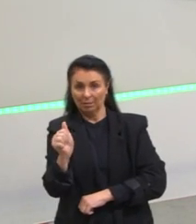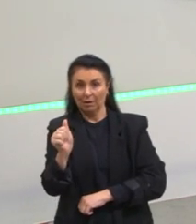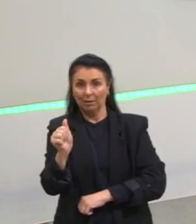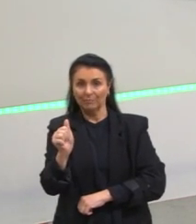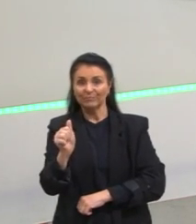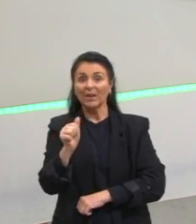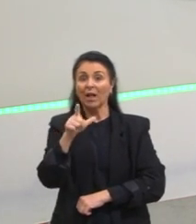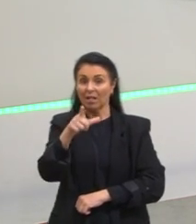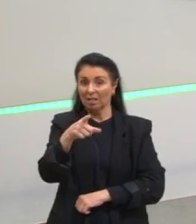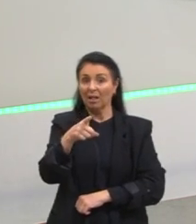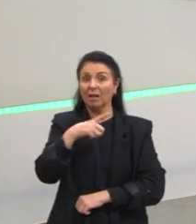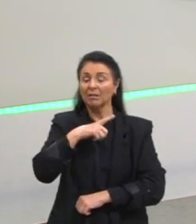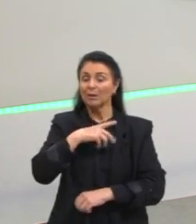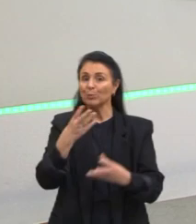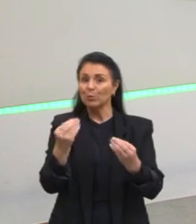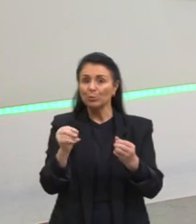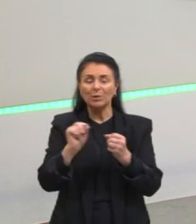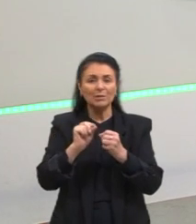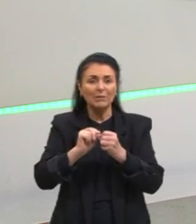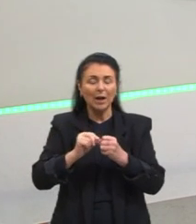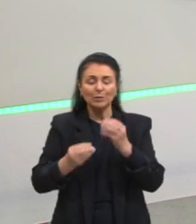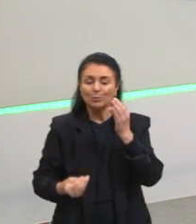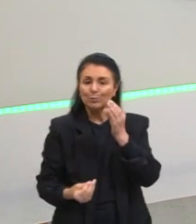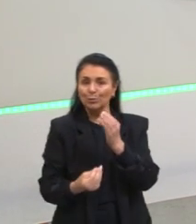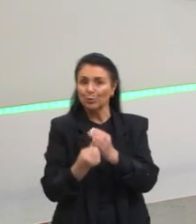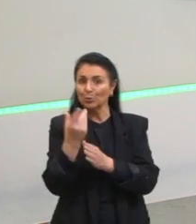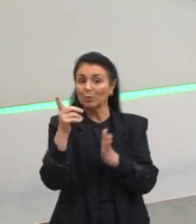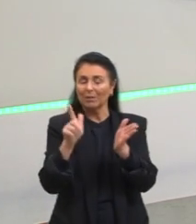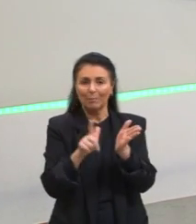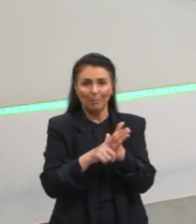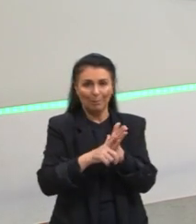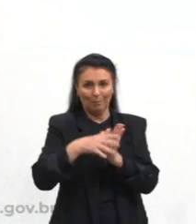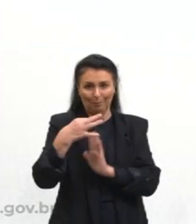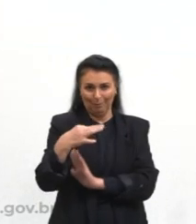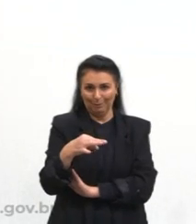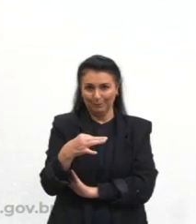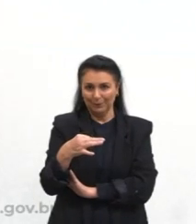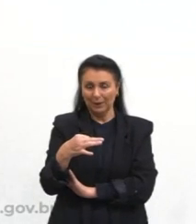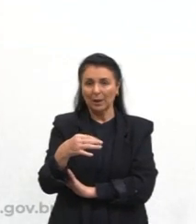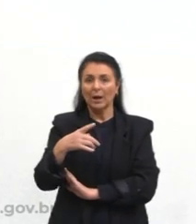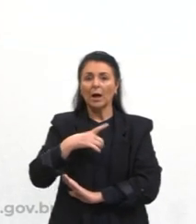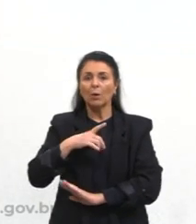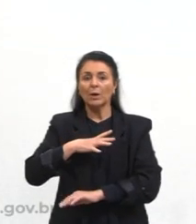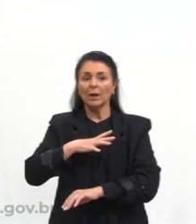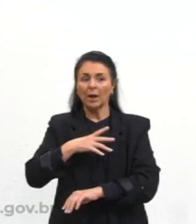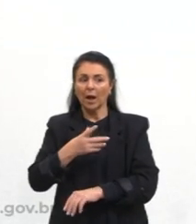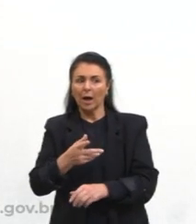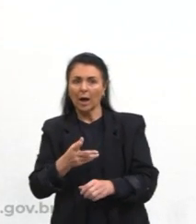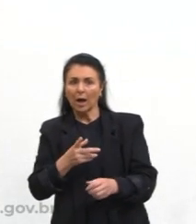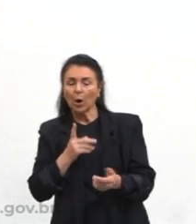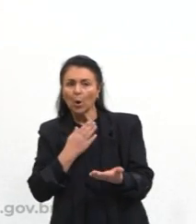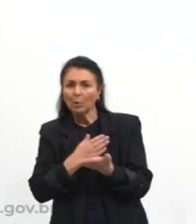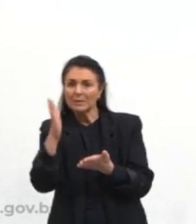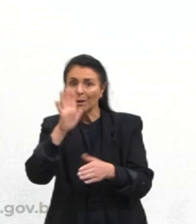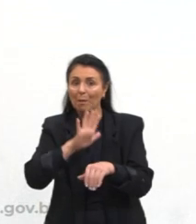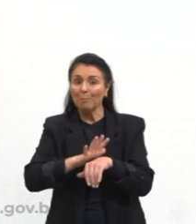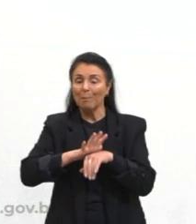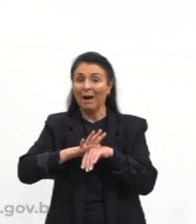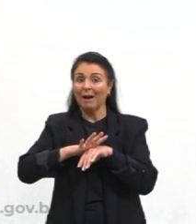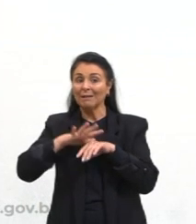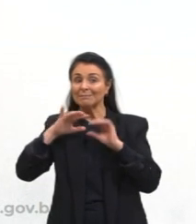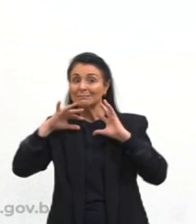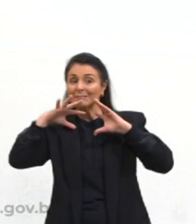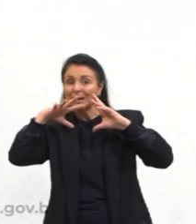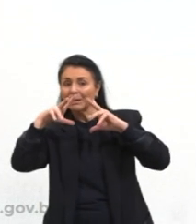justamente o papel aí né a Cê não gosta de aqui tu já começa a ter um pouco mais de fauna né a forma já começa a ser um pouco diferente